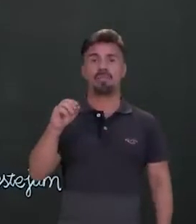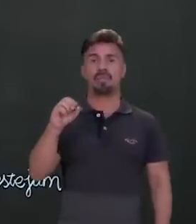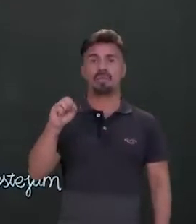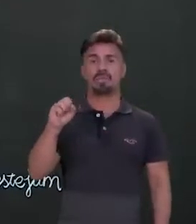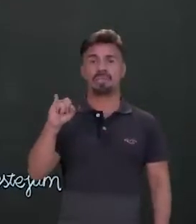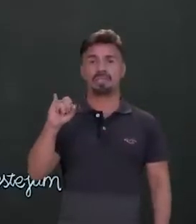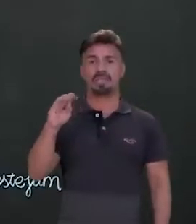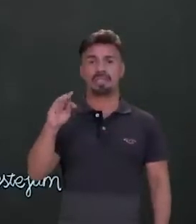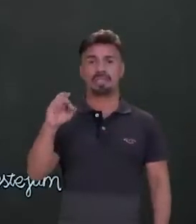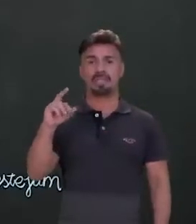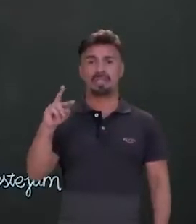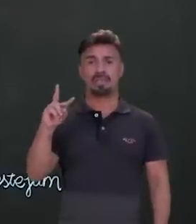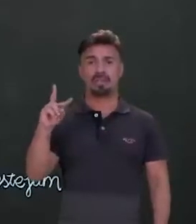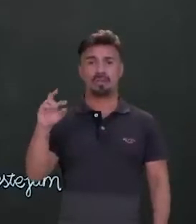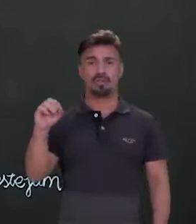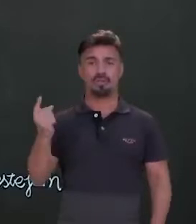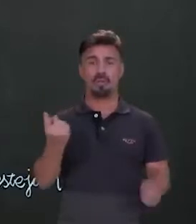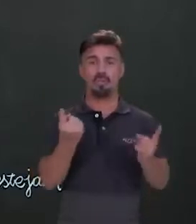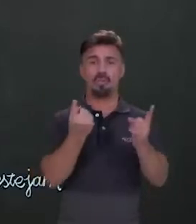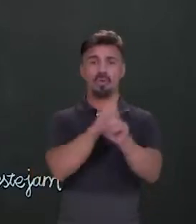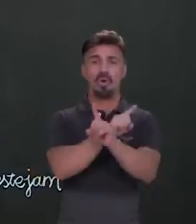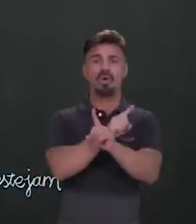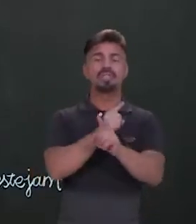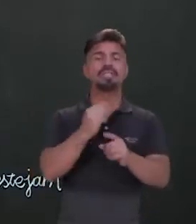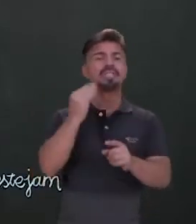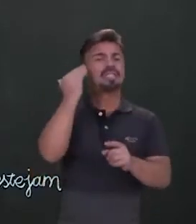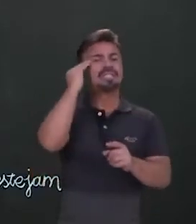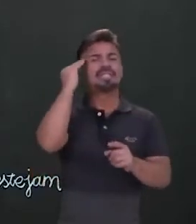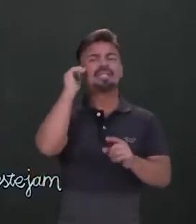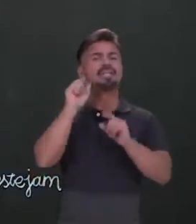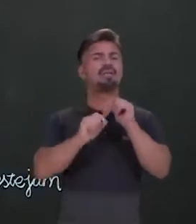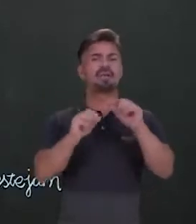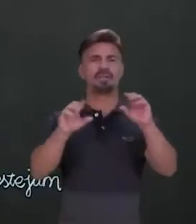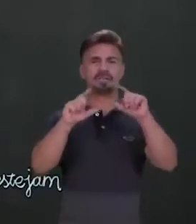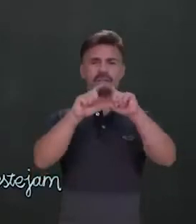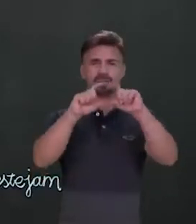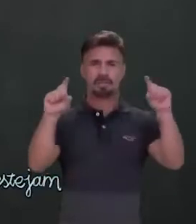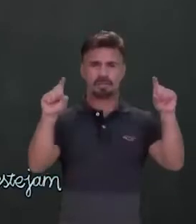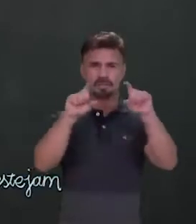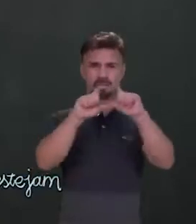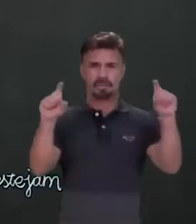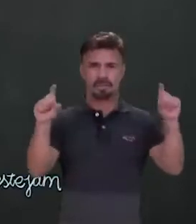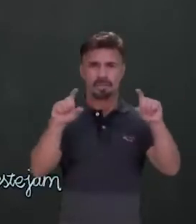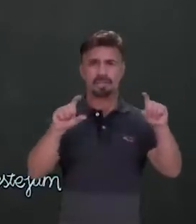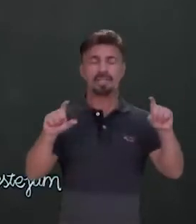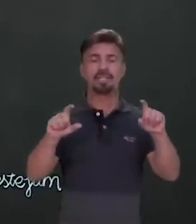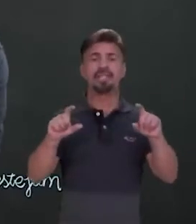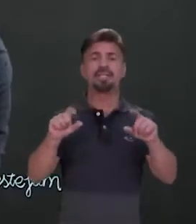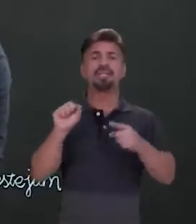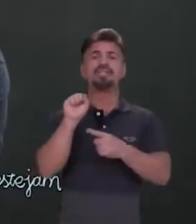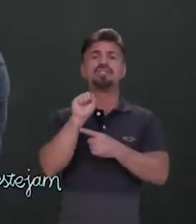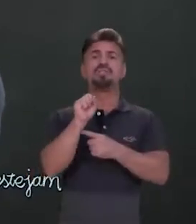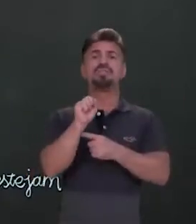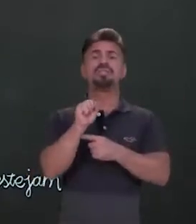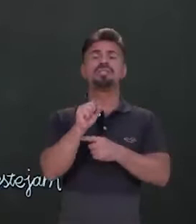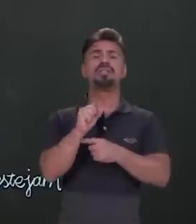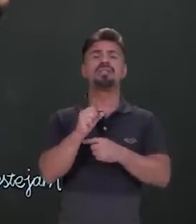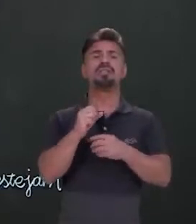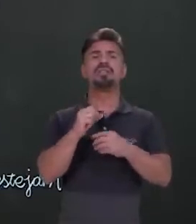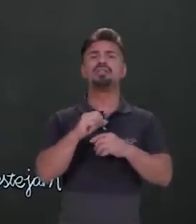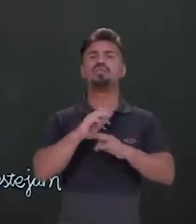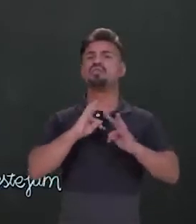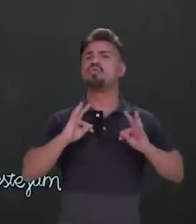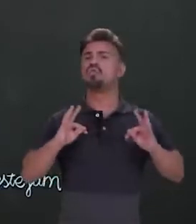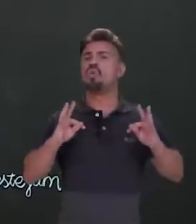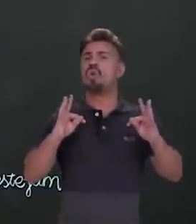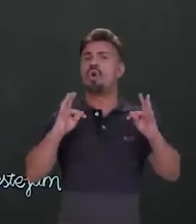de aposto. Ou seja, compreender as orações subordinadas substantivas implica em revisar todas